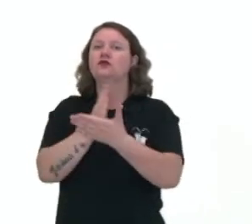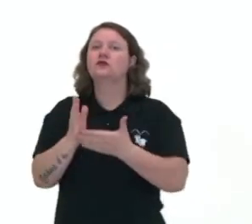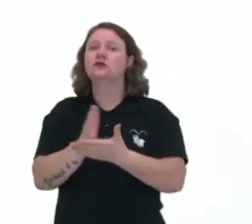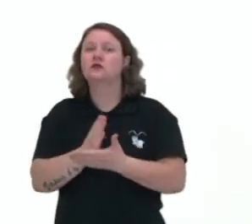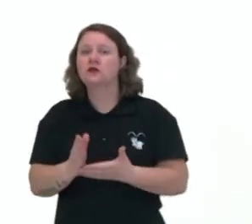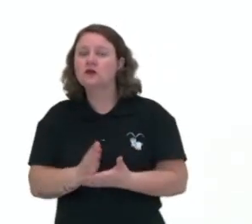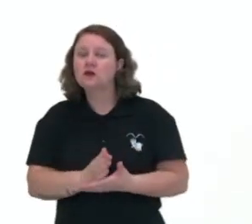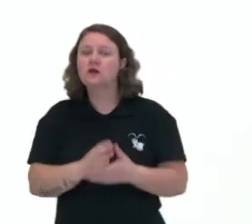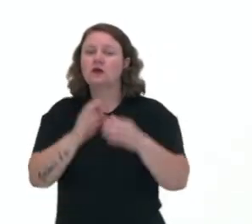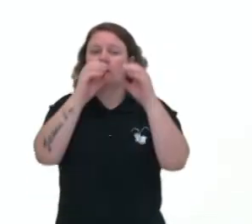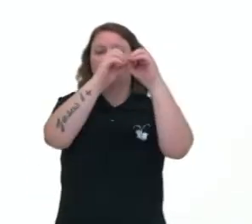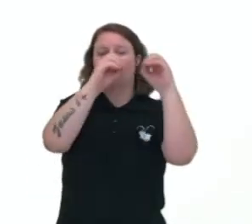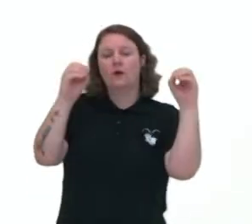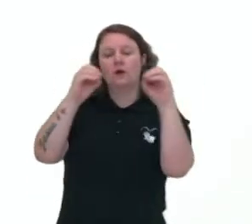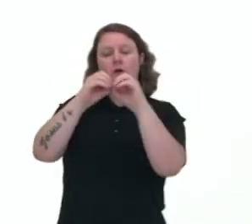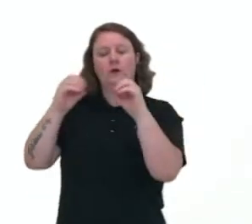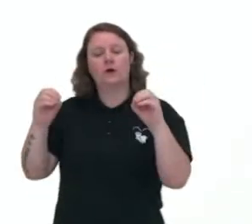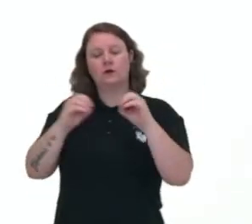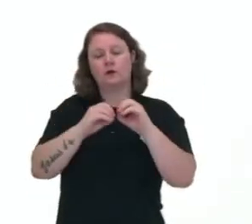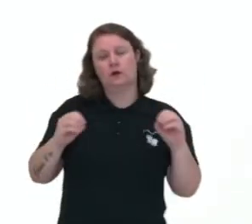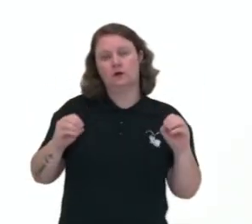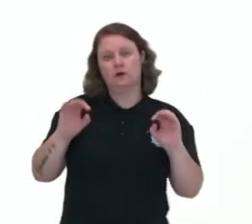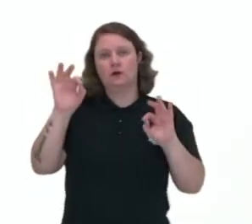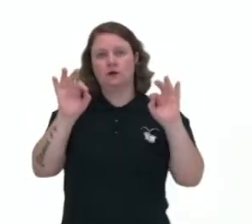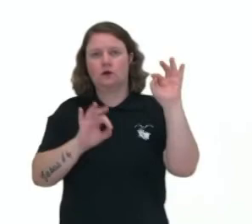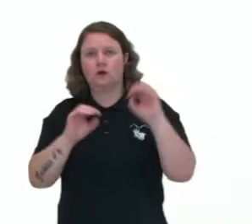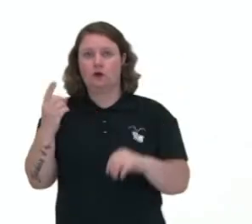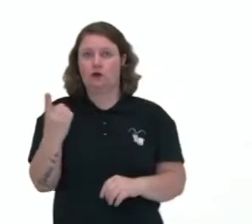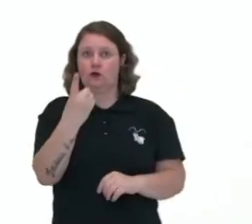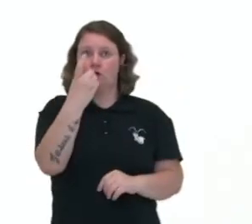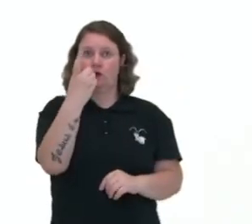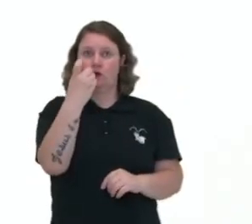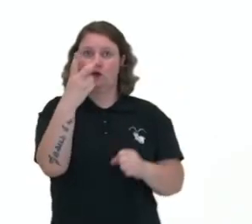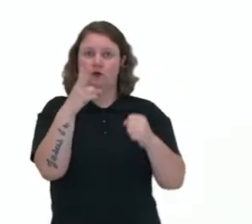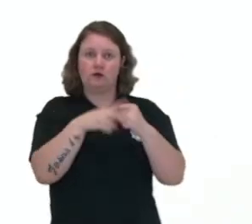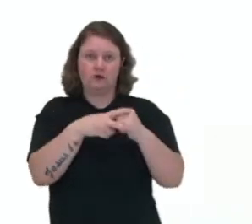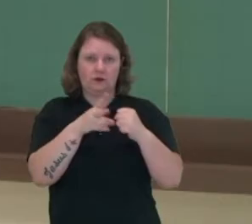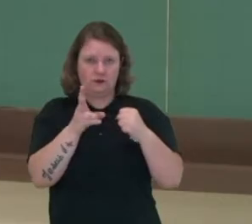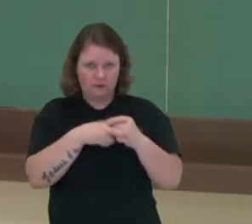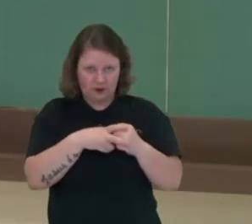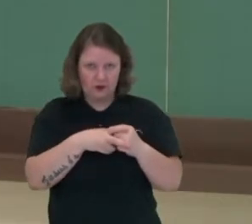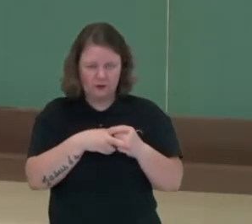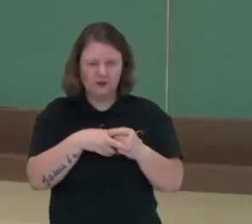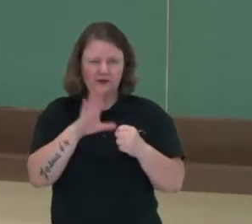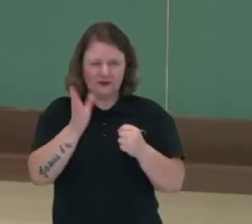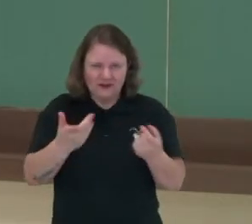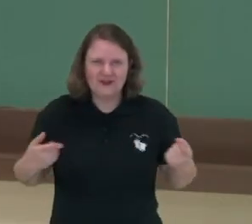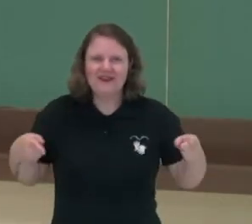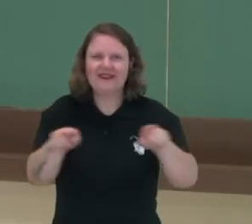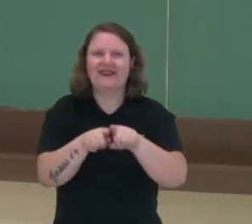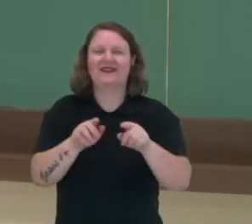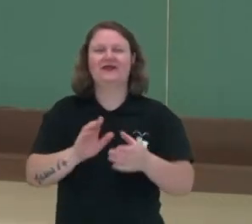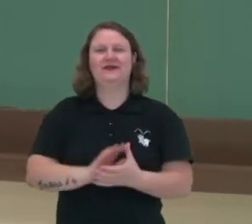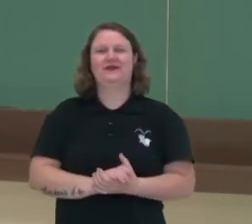de que cada oração é organizada por um único verbo ou locução verbal. Já voltamos.